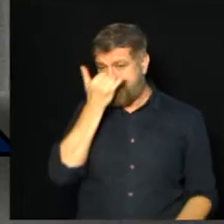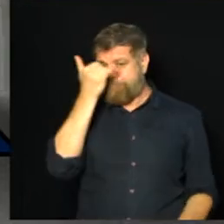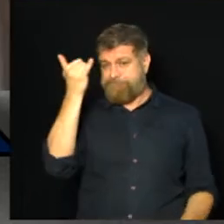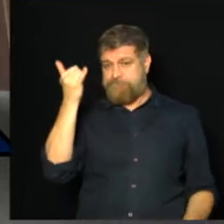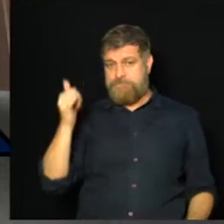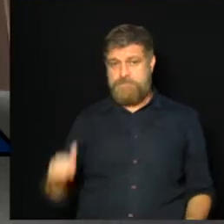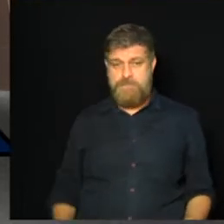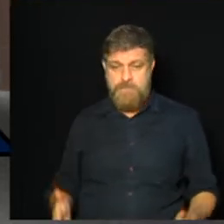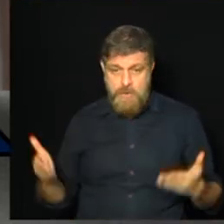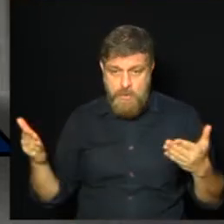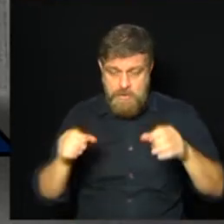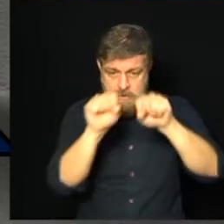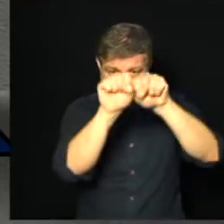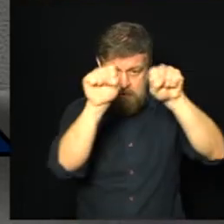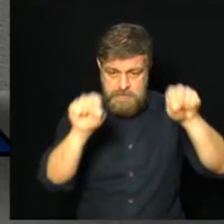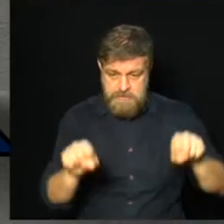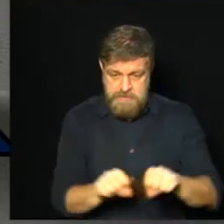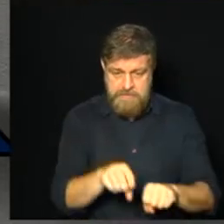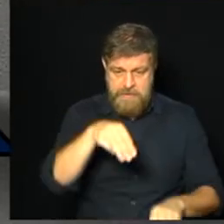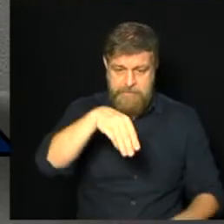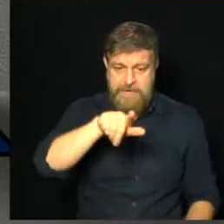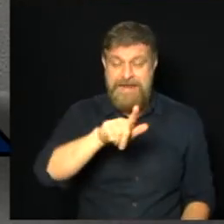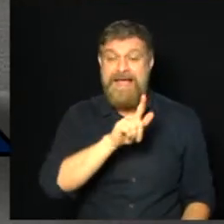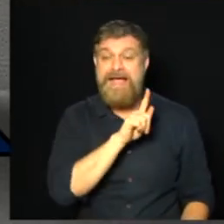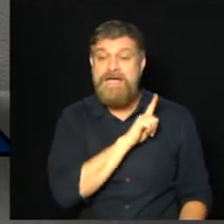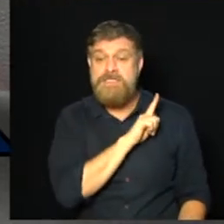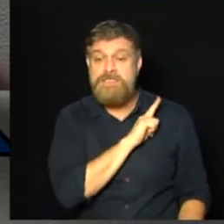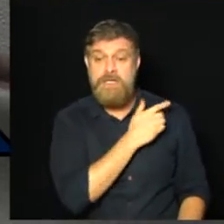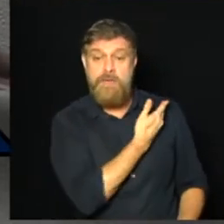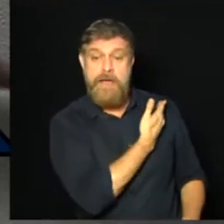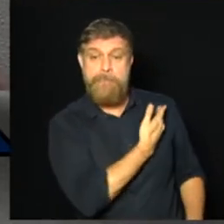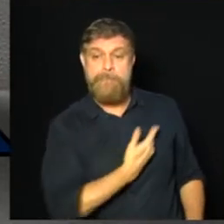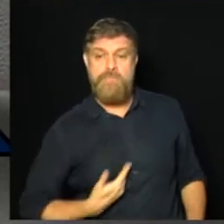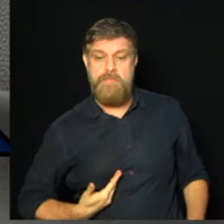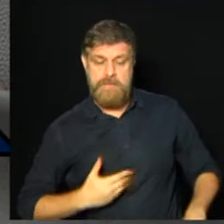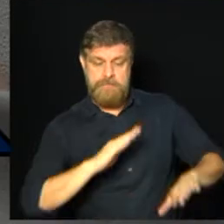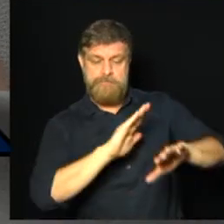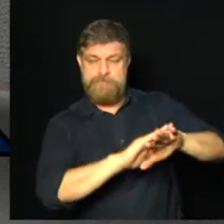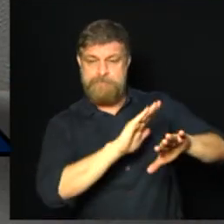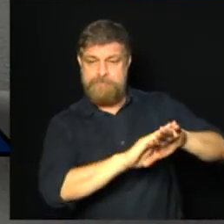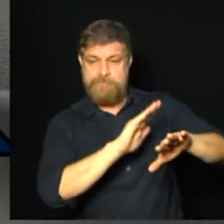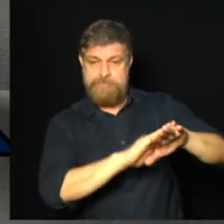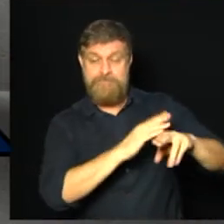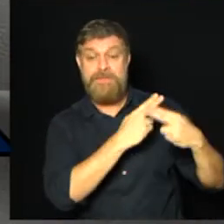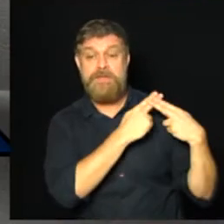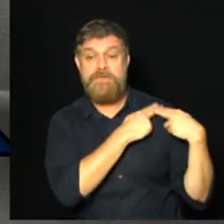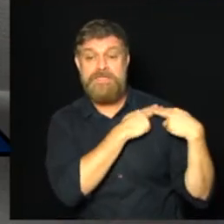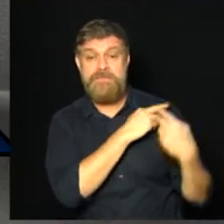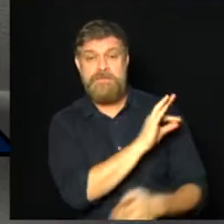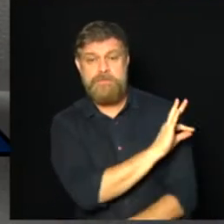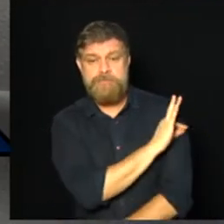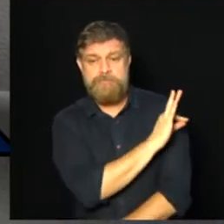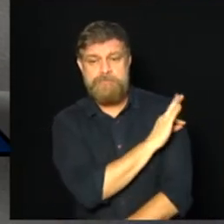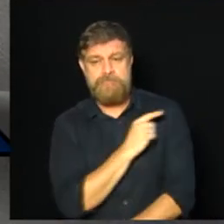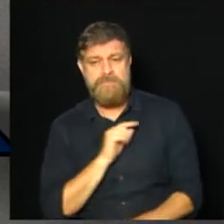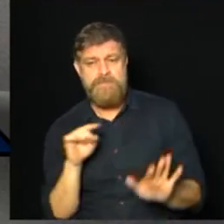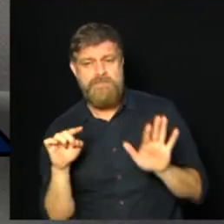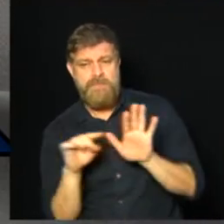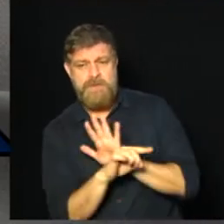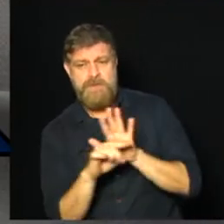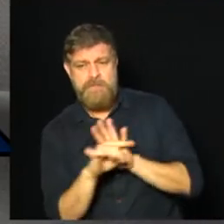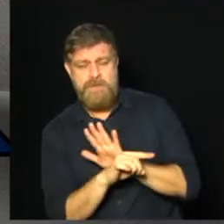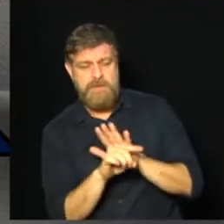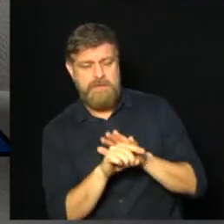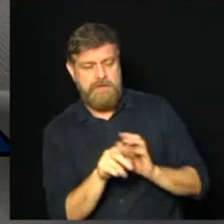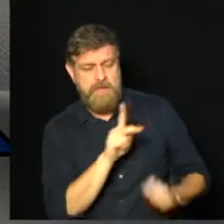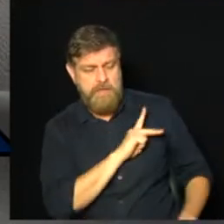modelo da Rede Mário Gatti, a gestão é pública. É feita pelo governo. Deixa eu fazer uma pergunta. Doutor Sérgio Bisonho, o senhor